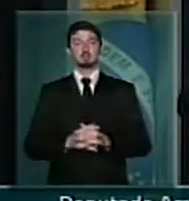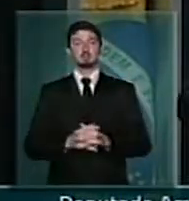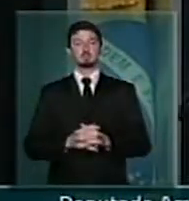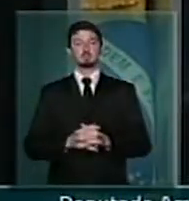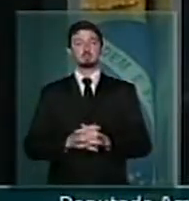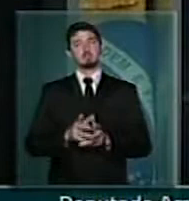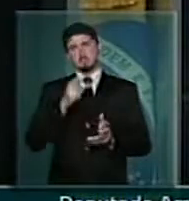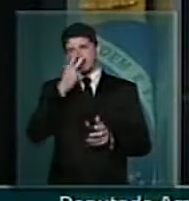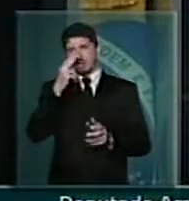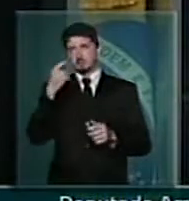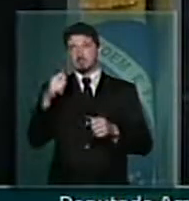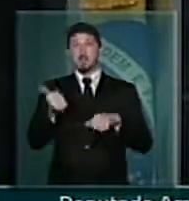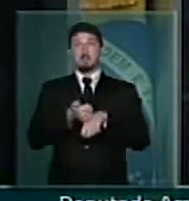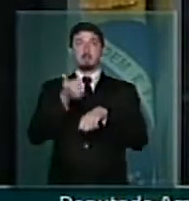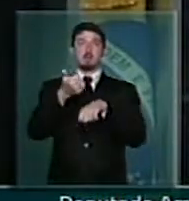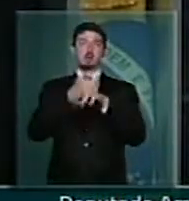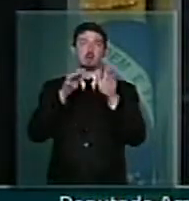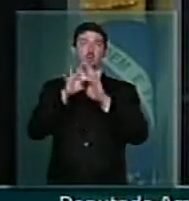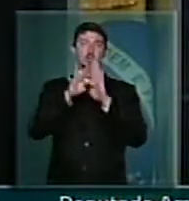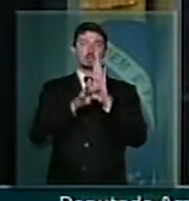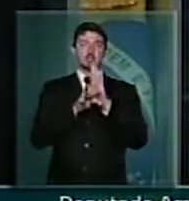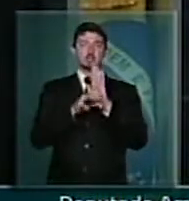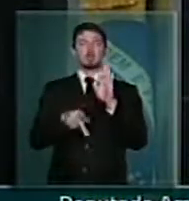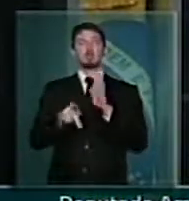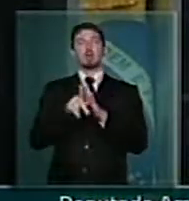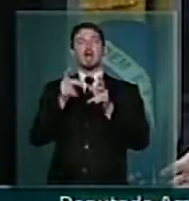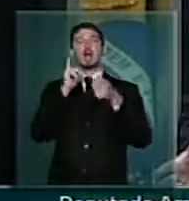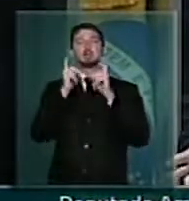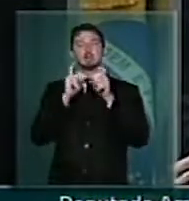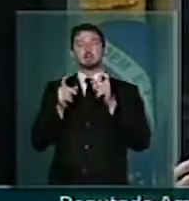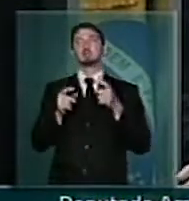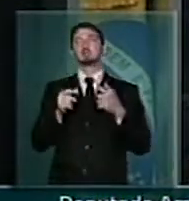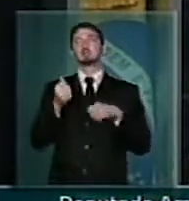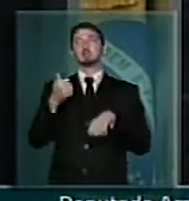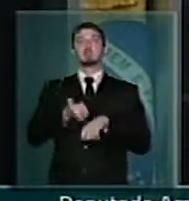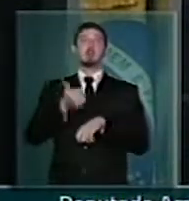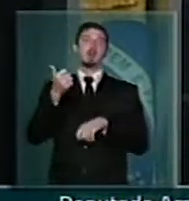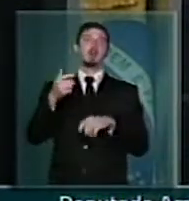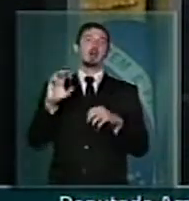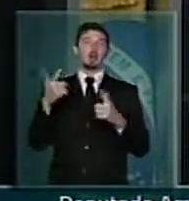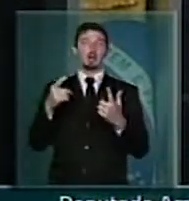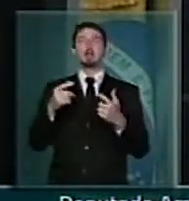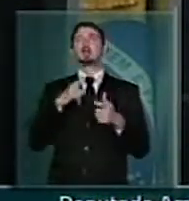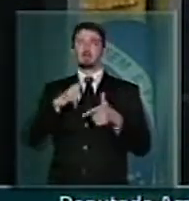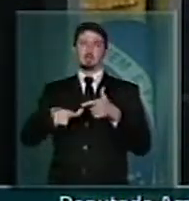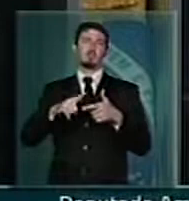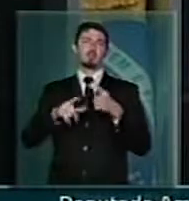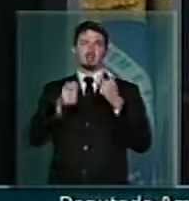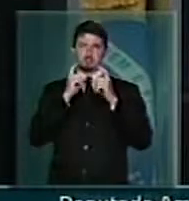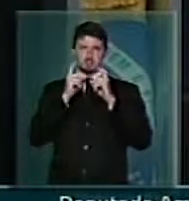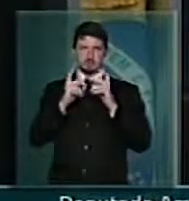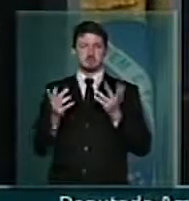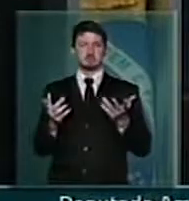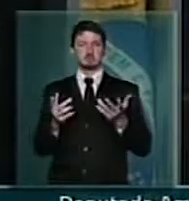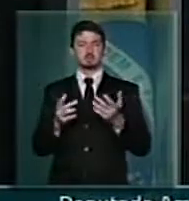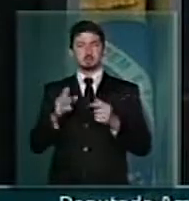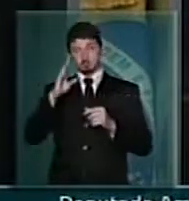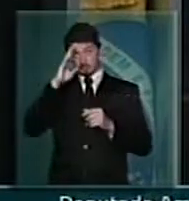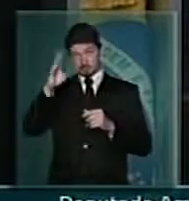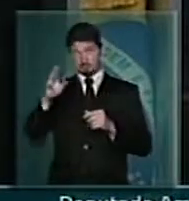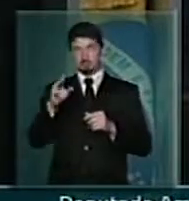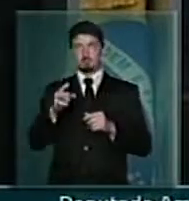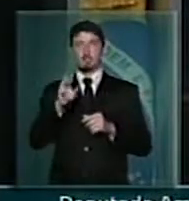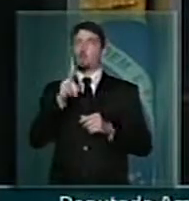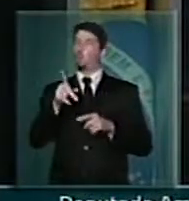achamos que temos que aperfeiçoar a gestão. Nós temos problema de gestão, não podemos negar isso. Problema central não é de